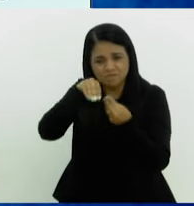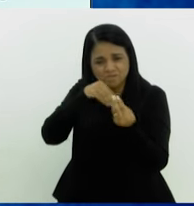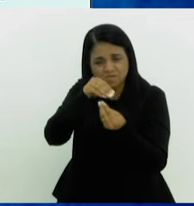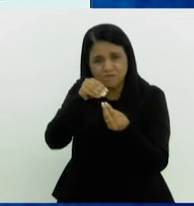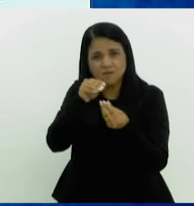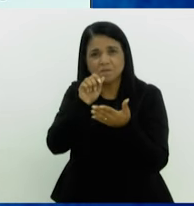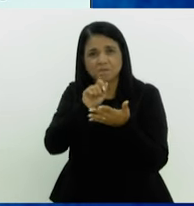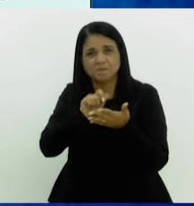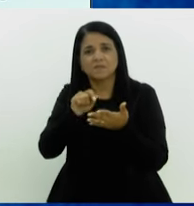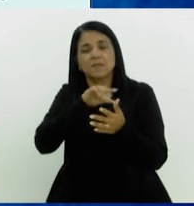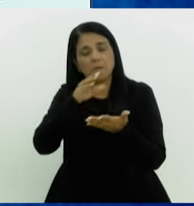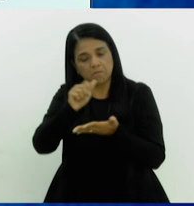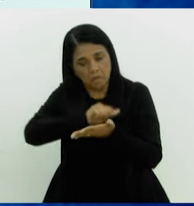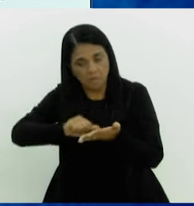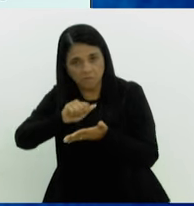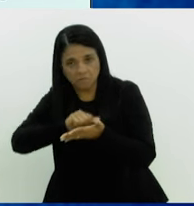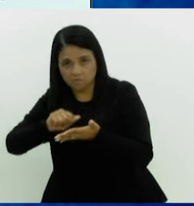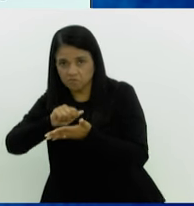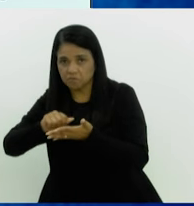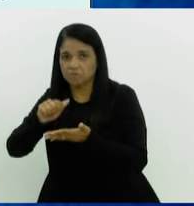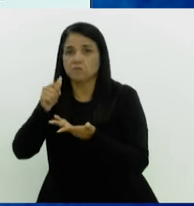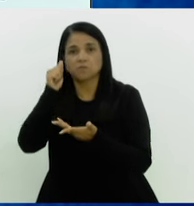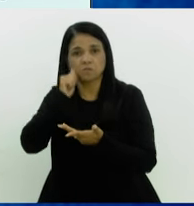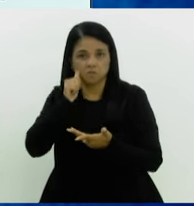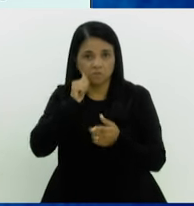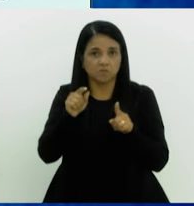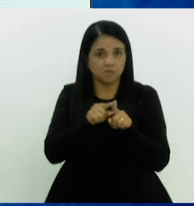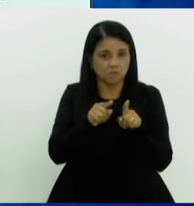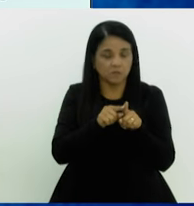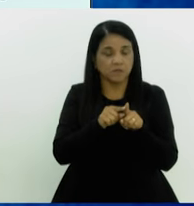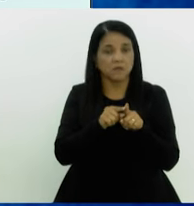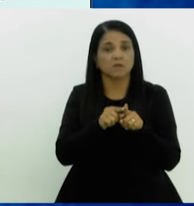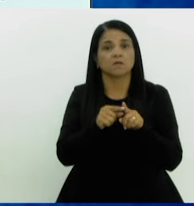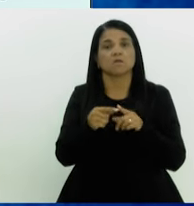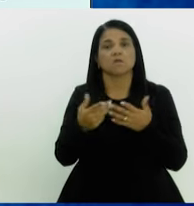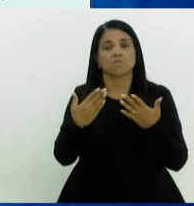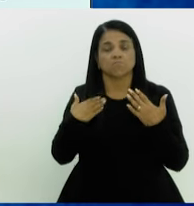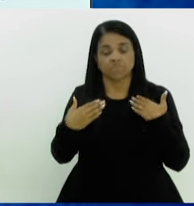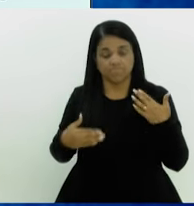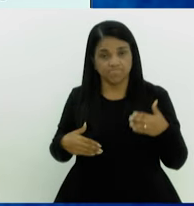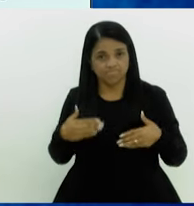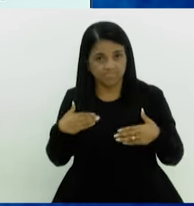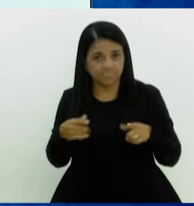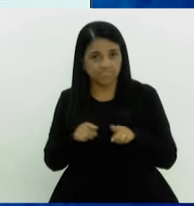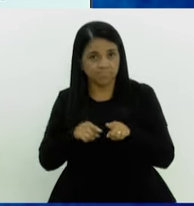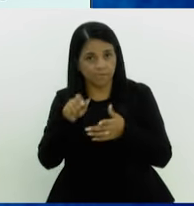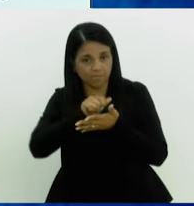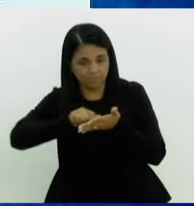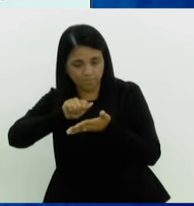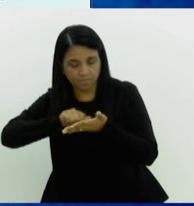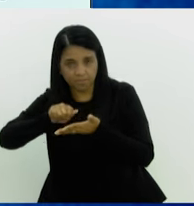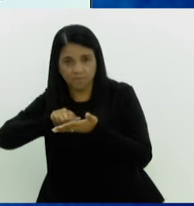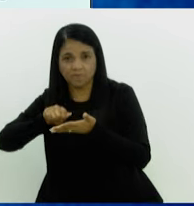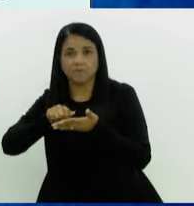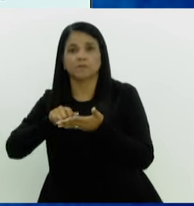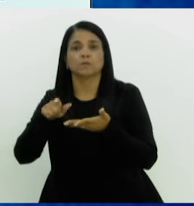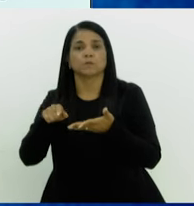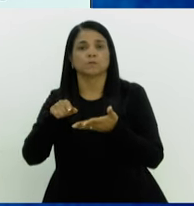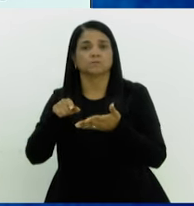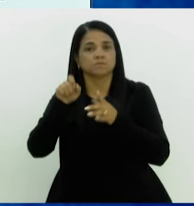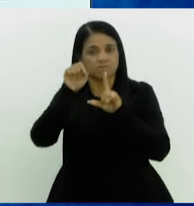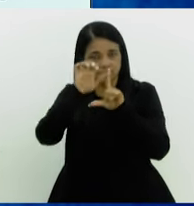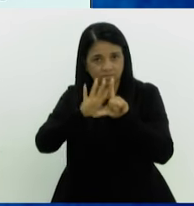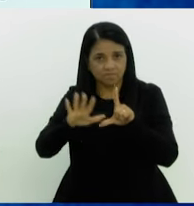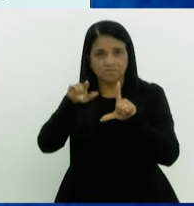removidos e ataques por meio das atribuições físicas mesmo que são dirigidos nas páginas dessas